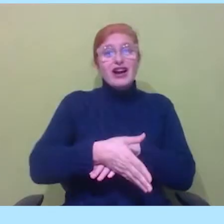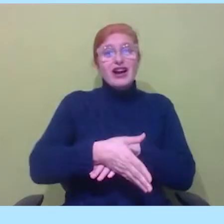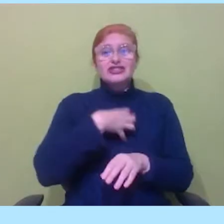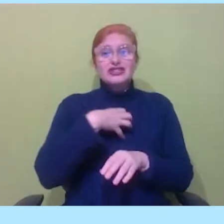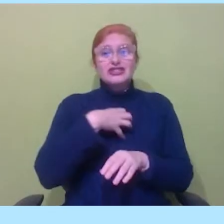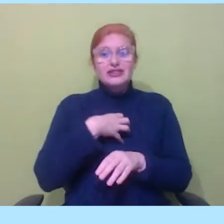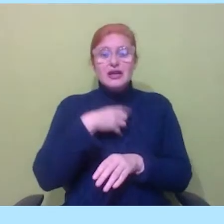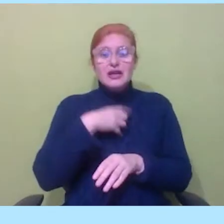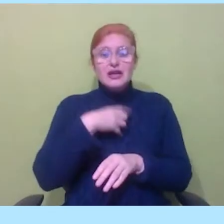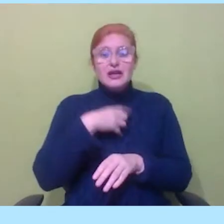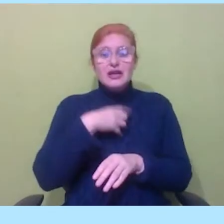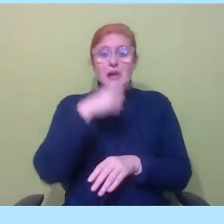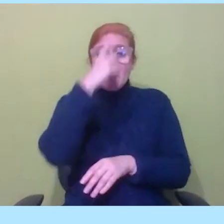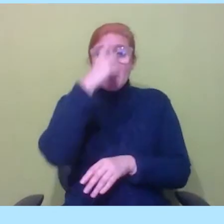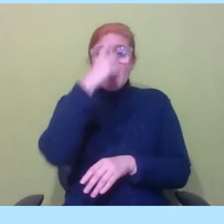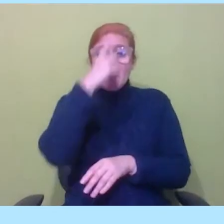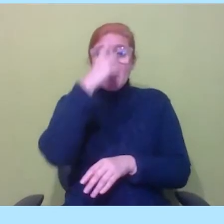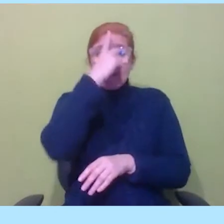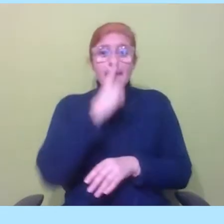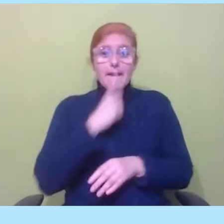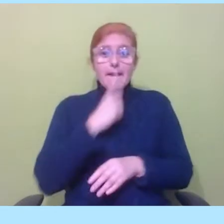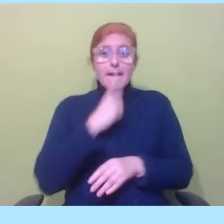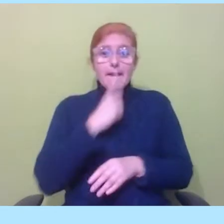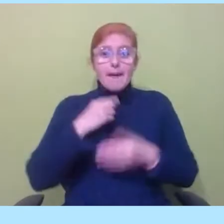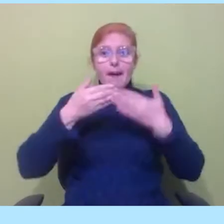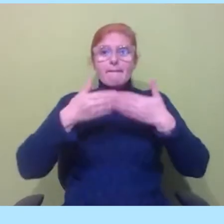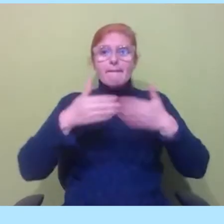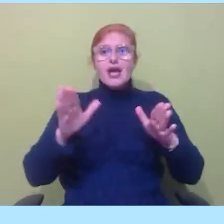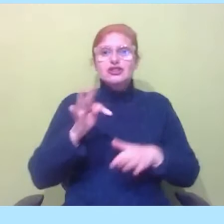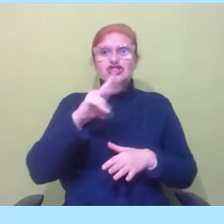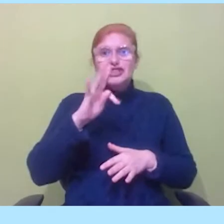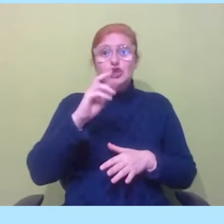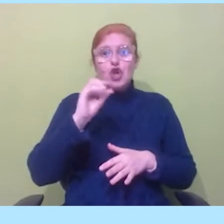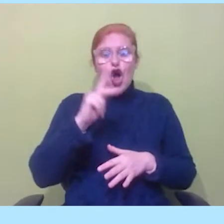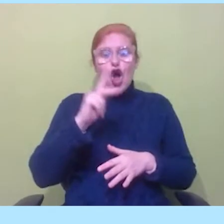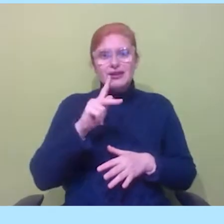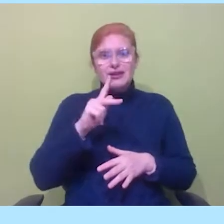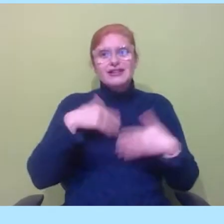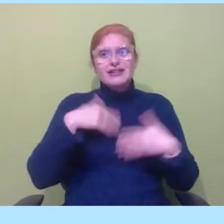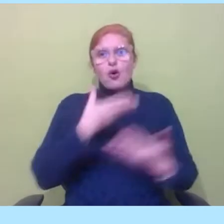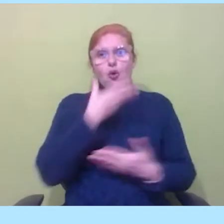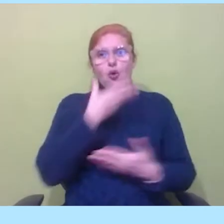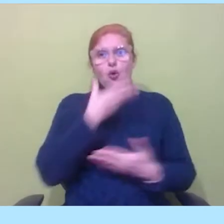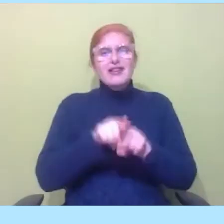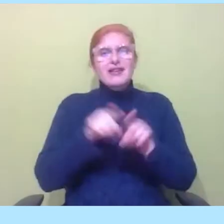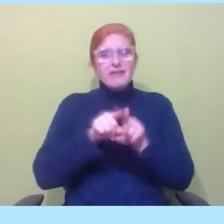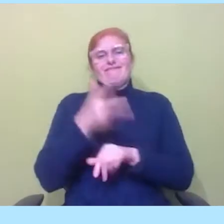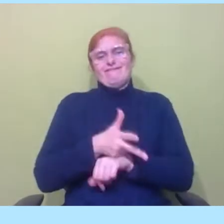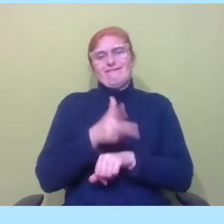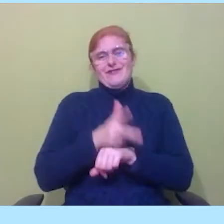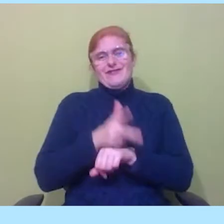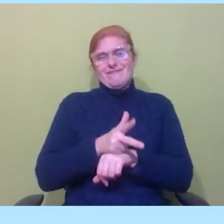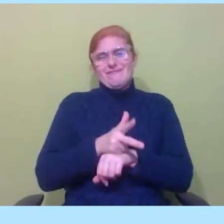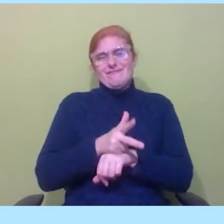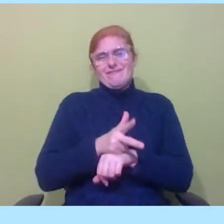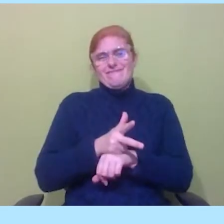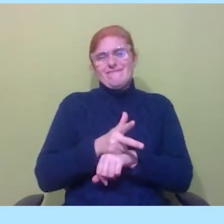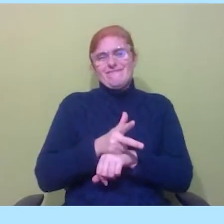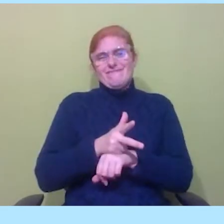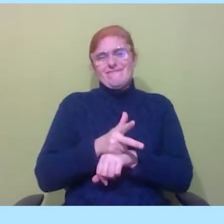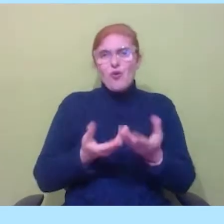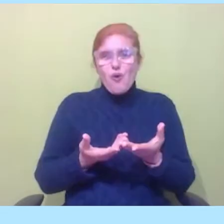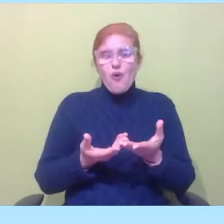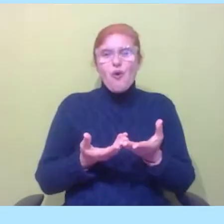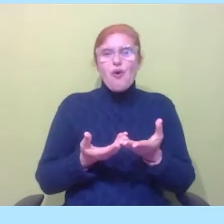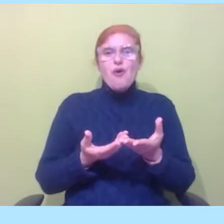no TikTok. Então, os homens também estão vendo esses vídeos. Como é que a gente pode virar para essas mulheres? Acho que isso